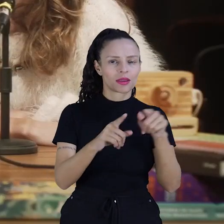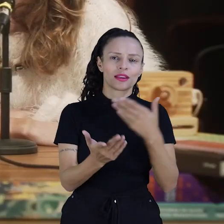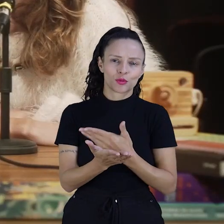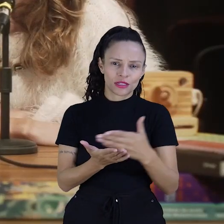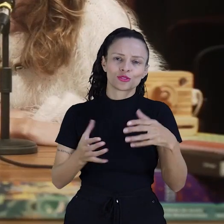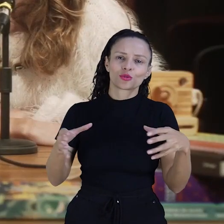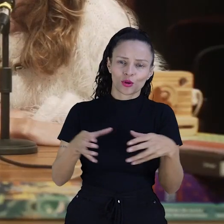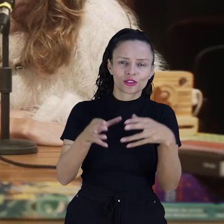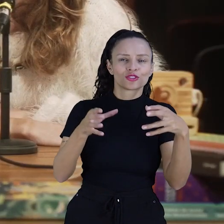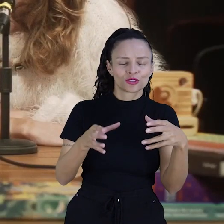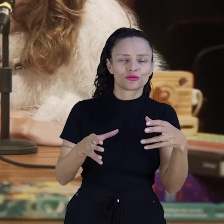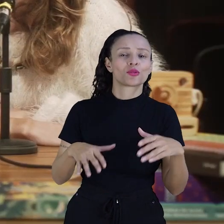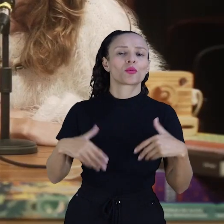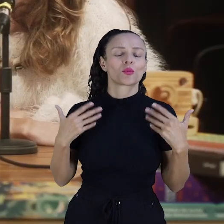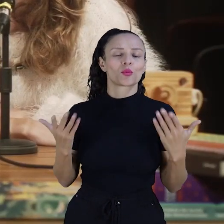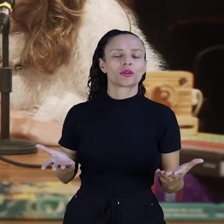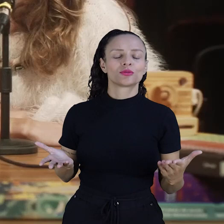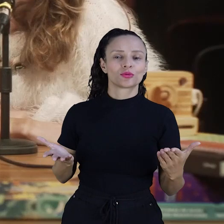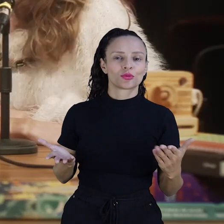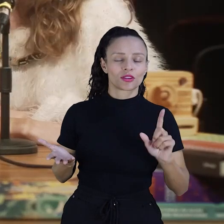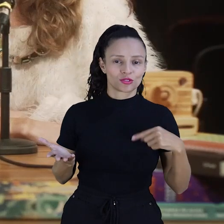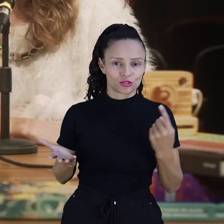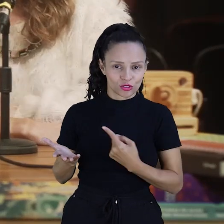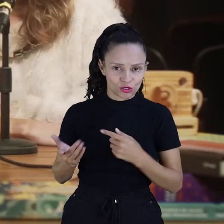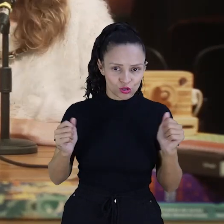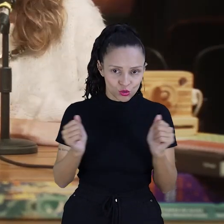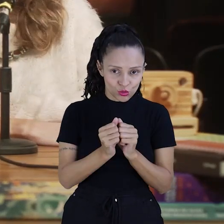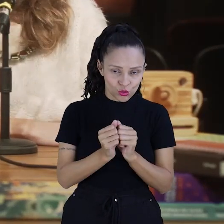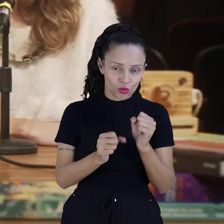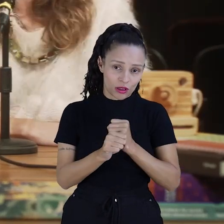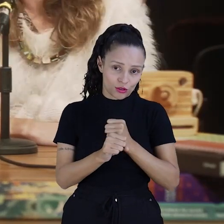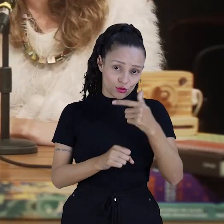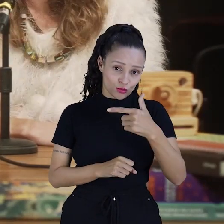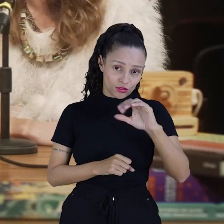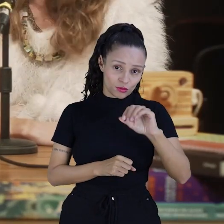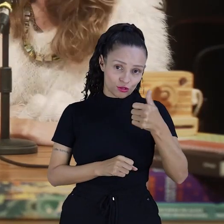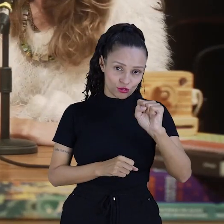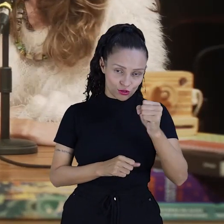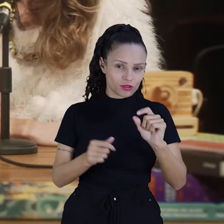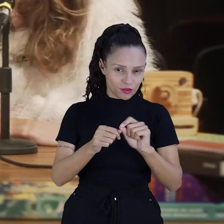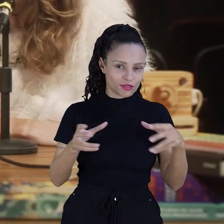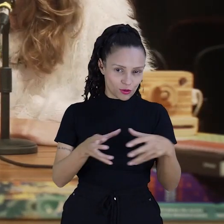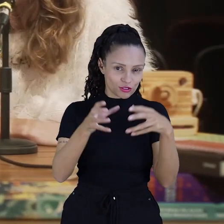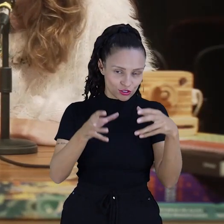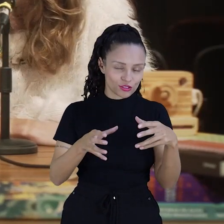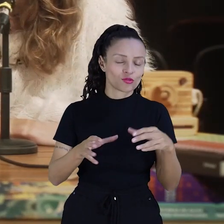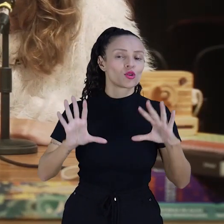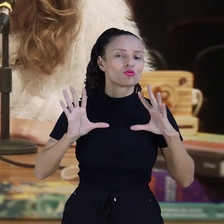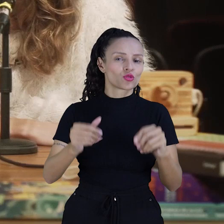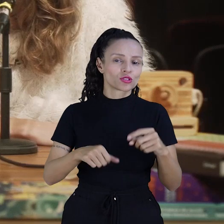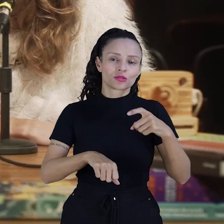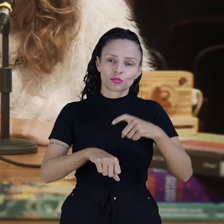pensar também no nosso início de coletivo, quando a gente se juntou em 2018 para formar o